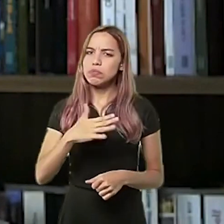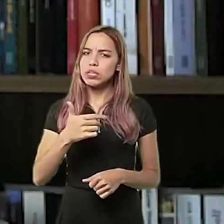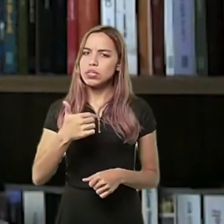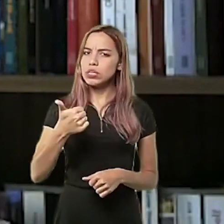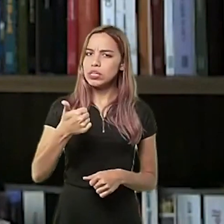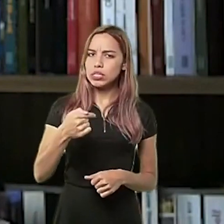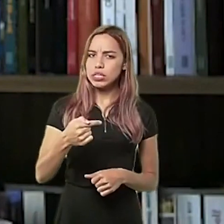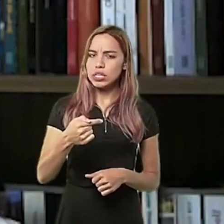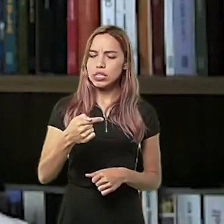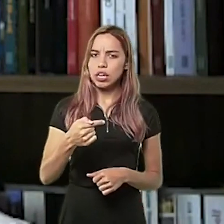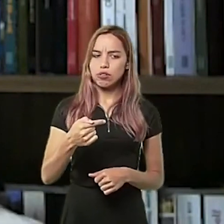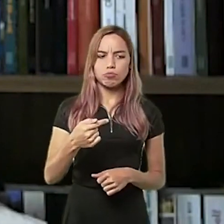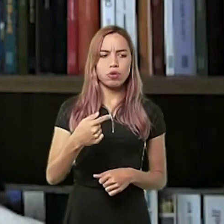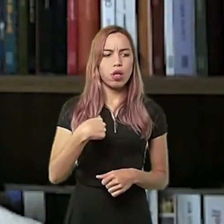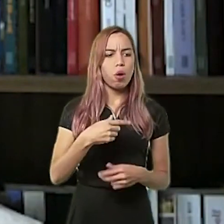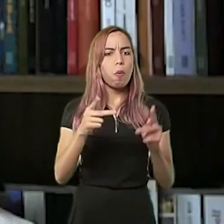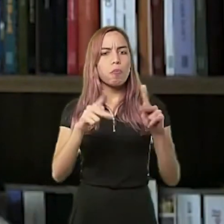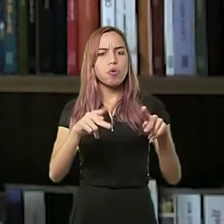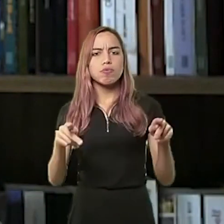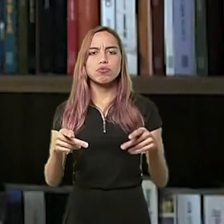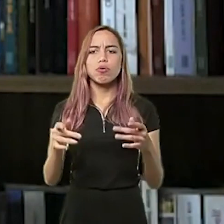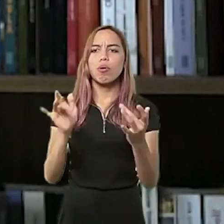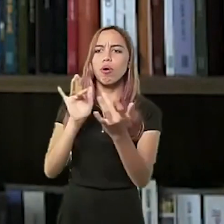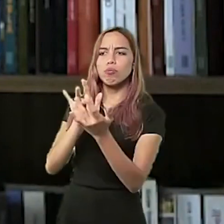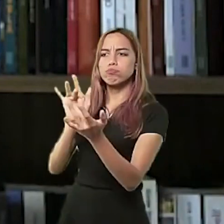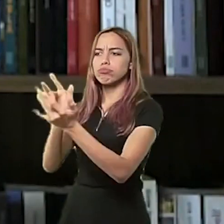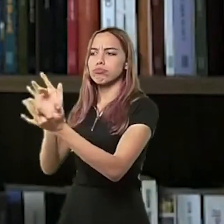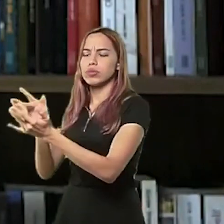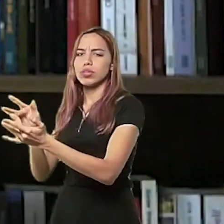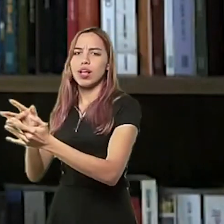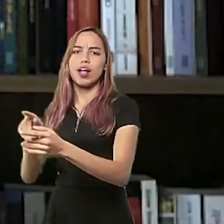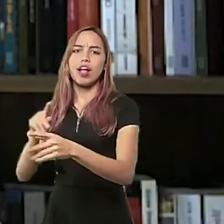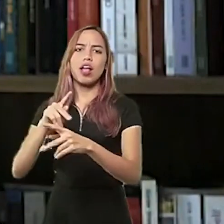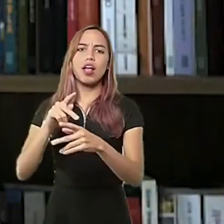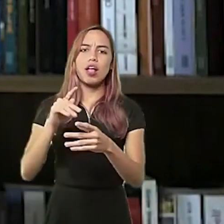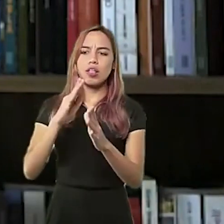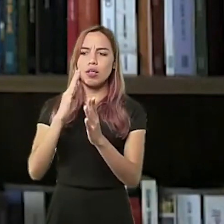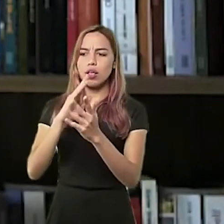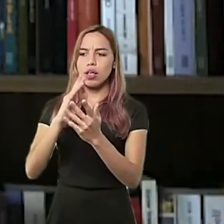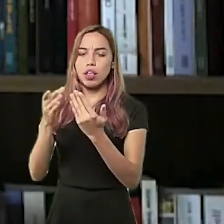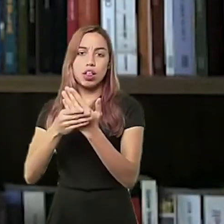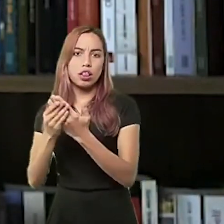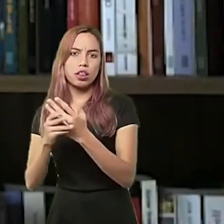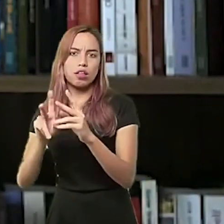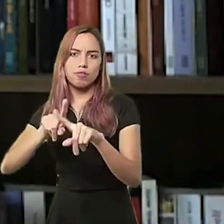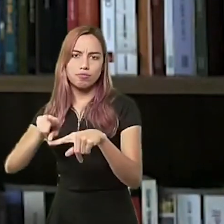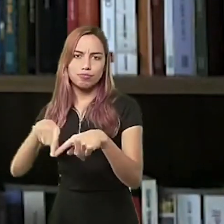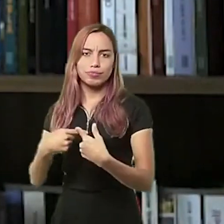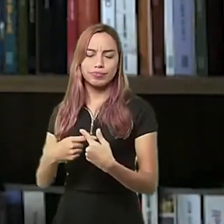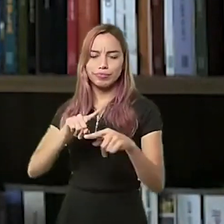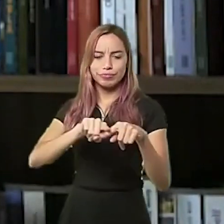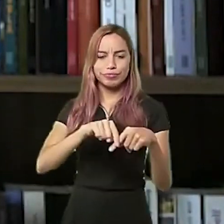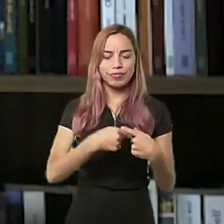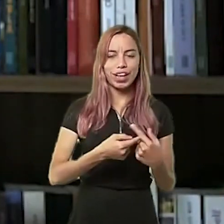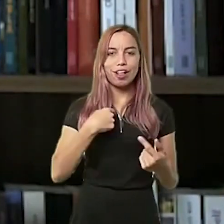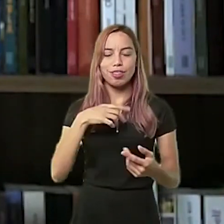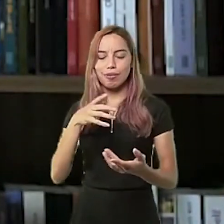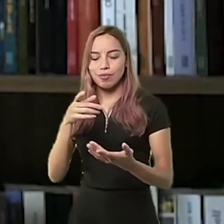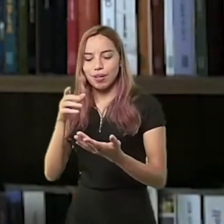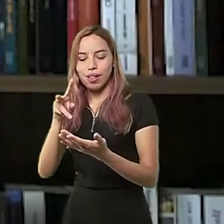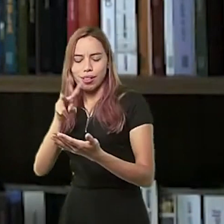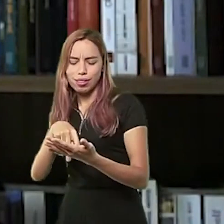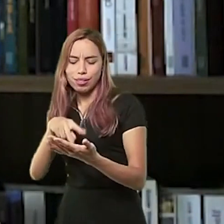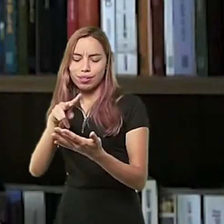com professores, né, que me diziam, olha, eu tenho esse livro, aí me emprestavam. E foi assim que eu fui lendo aquelas obras, né, isso